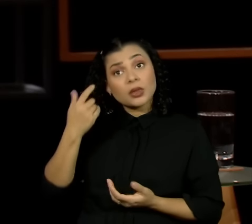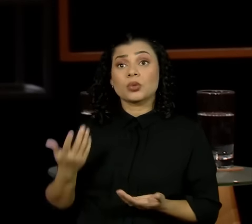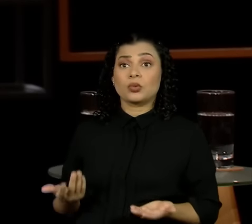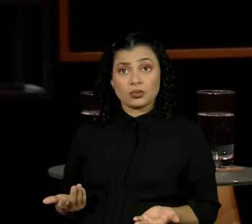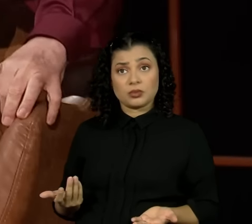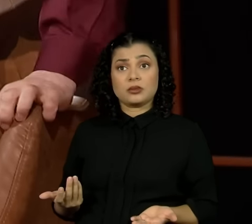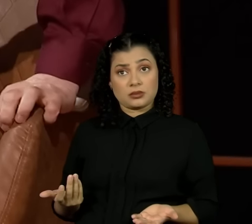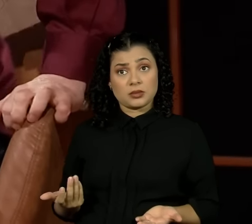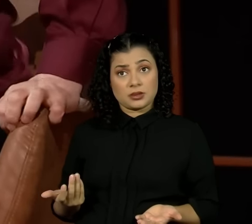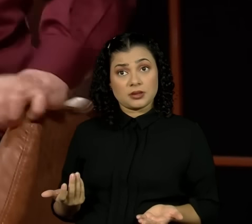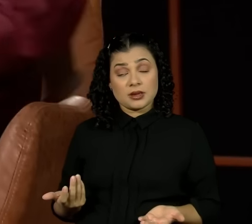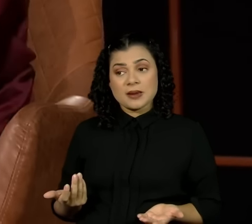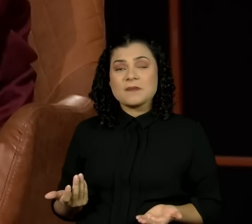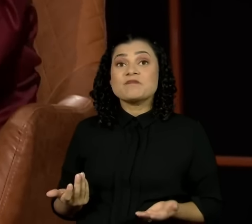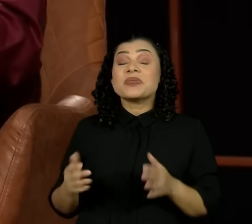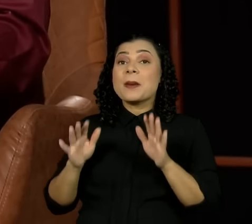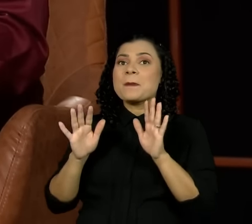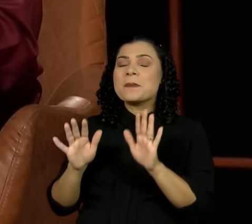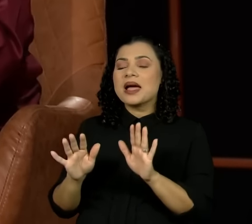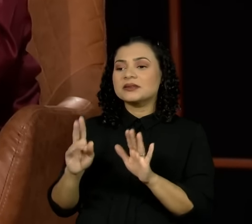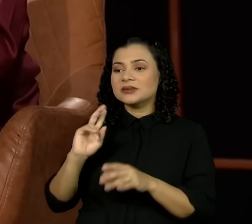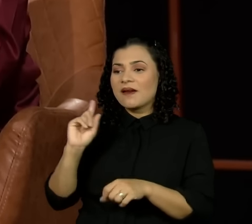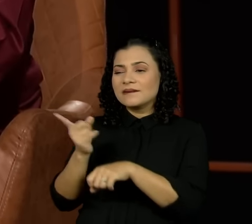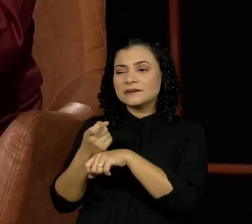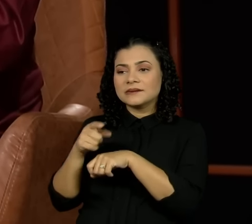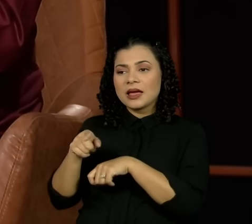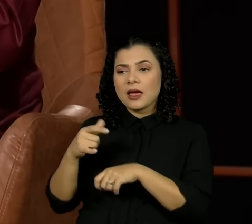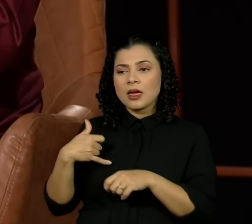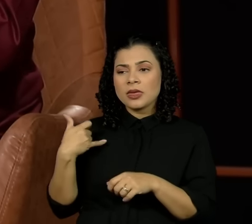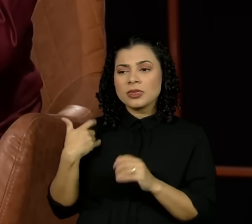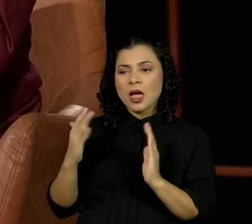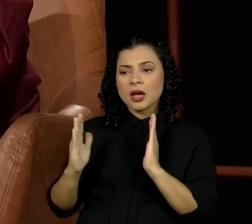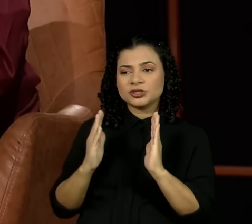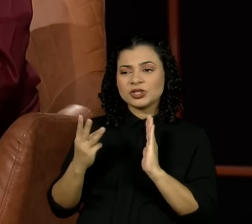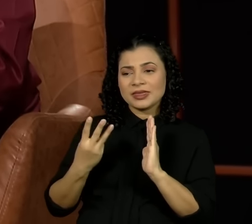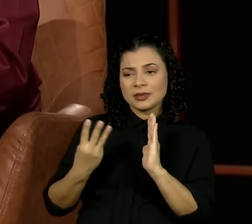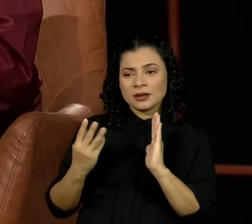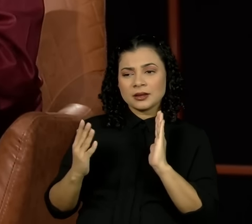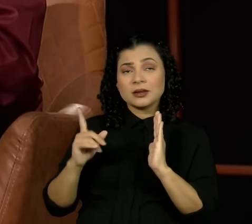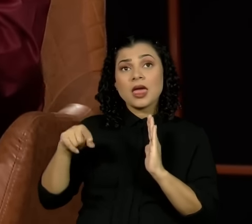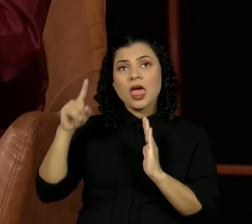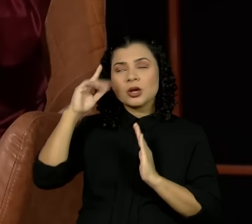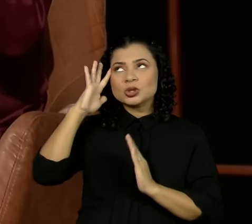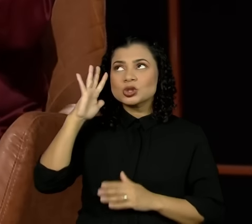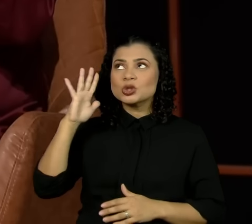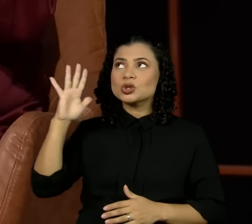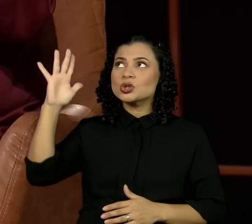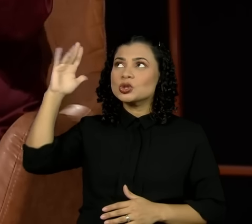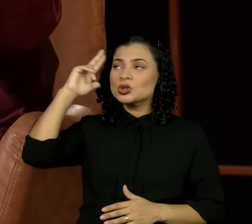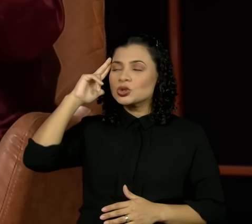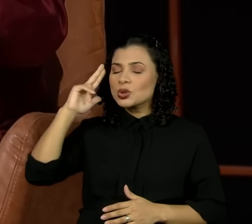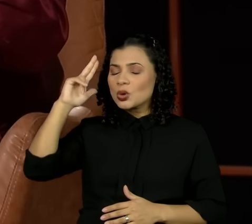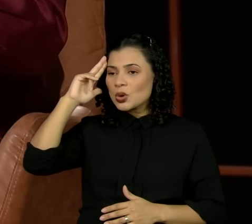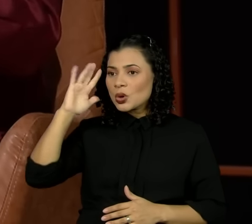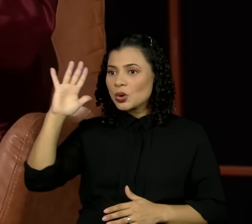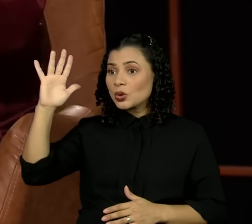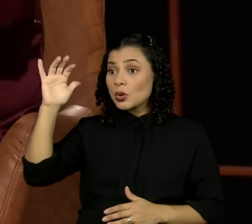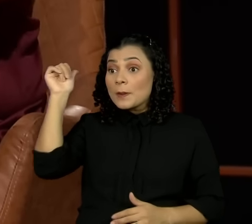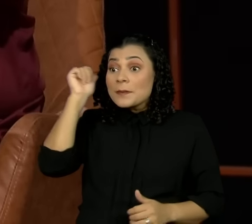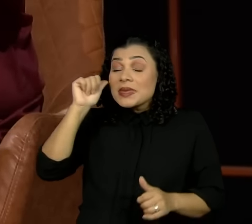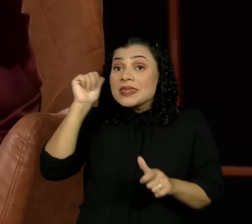preta. Então, ele sacou o seguinte, essa é a idade do sonho. É uma idade que as meninas